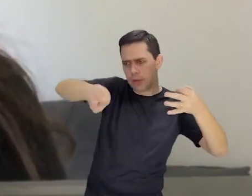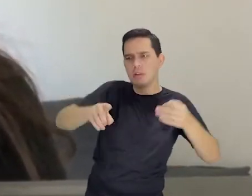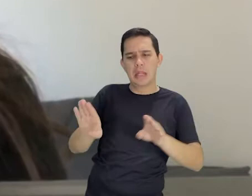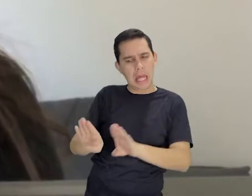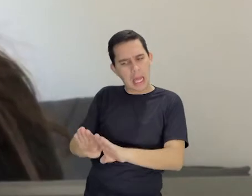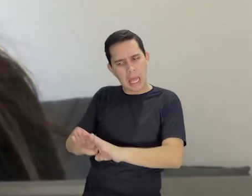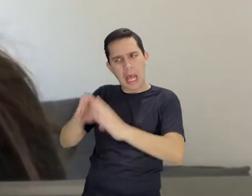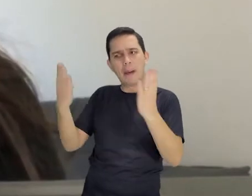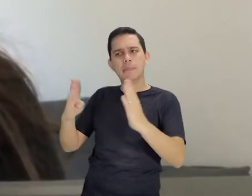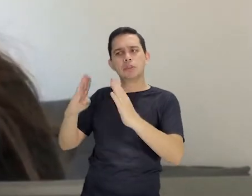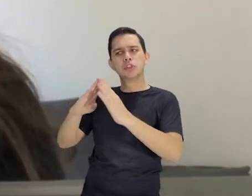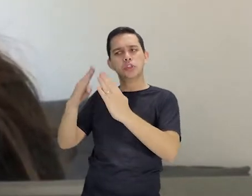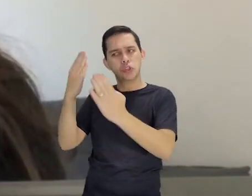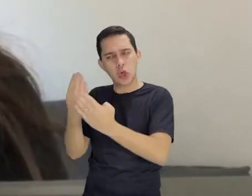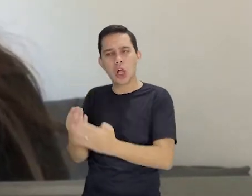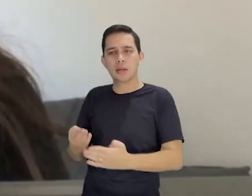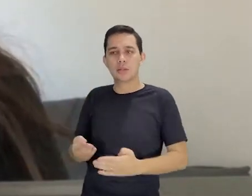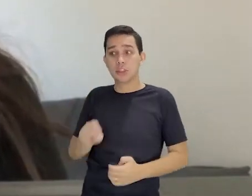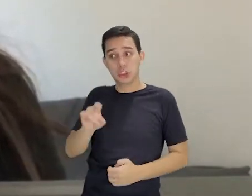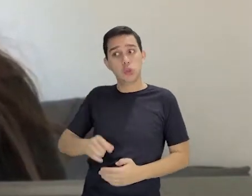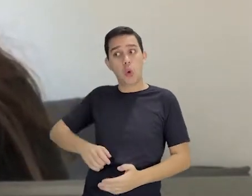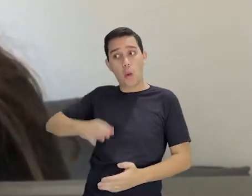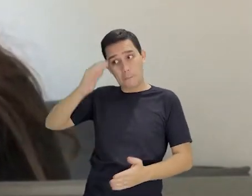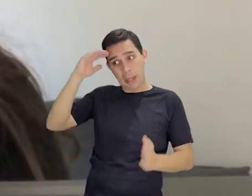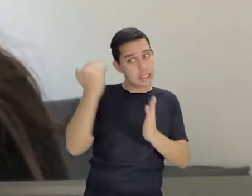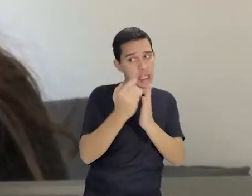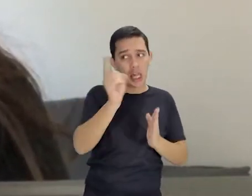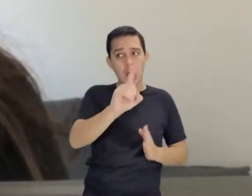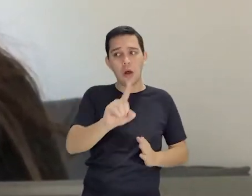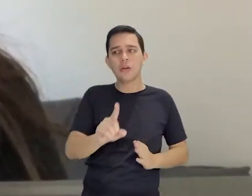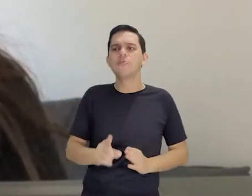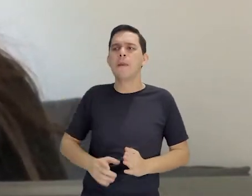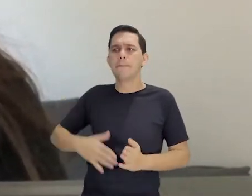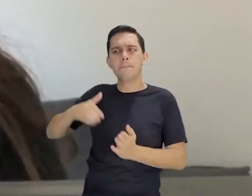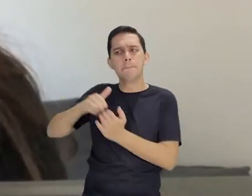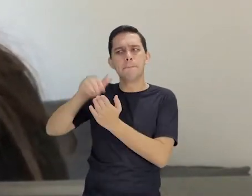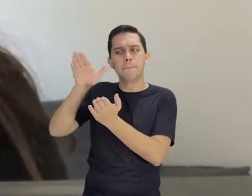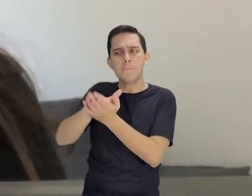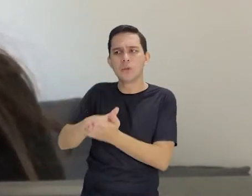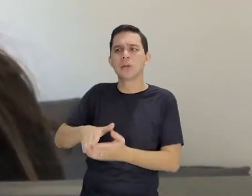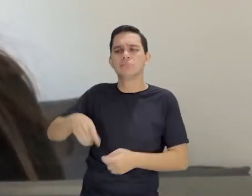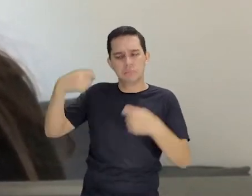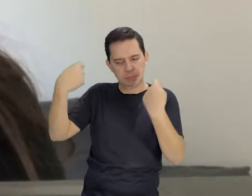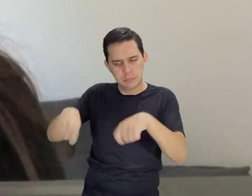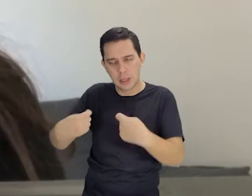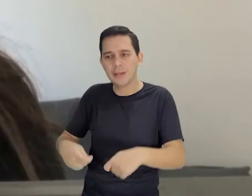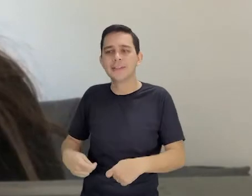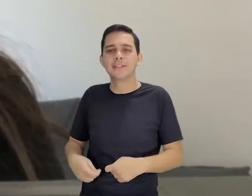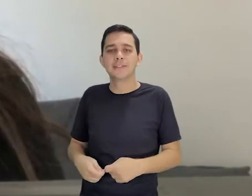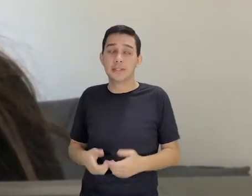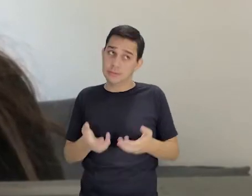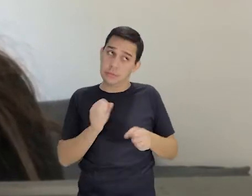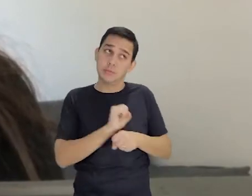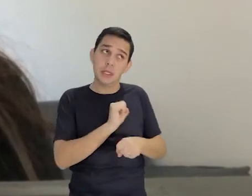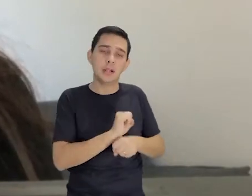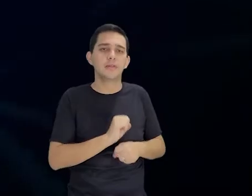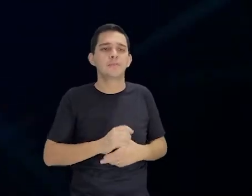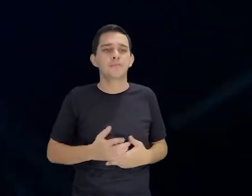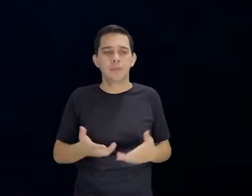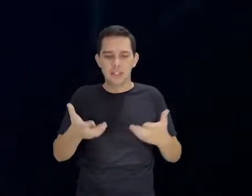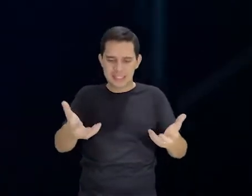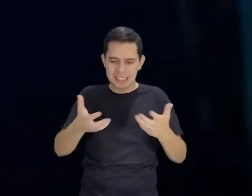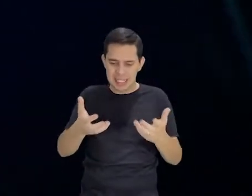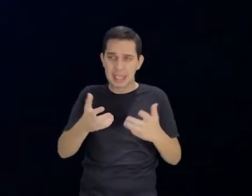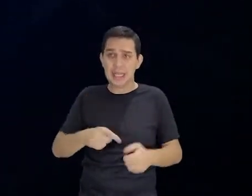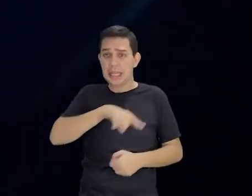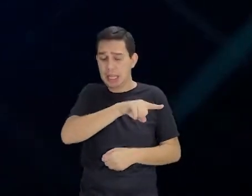sob pena de pagamento de multa, caso isso não seja feito, né? Então, nós queremos que tanto o